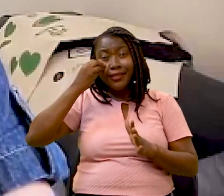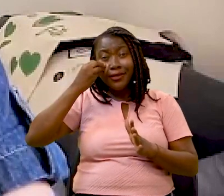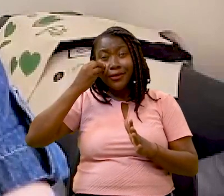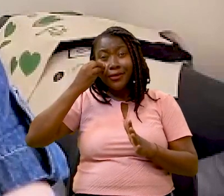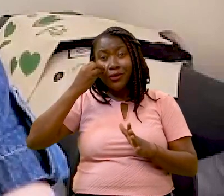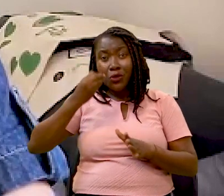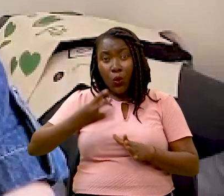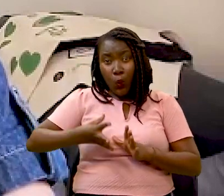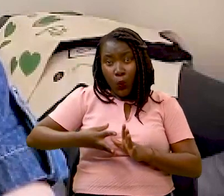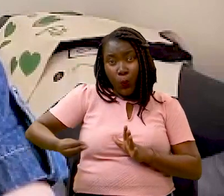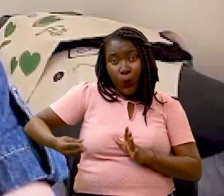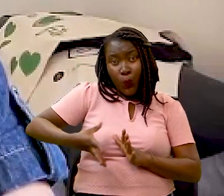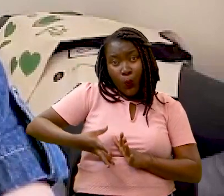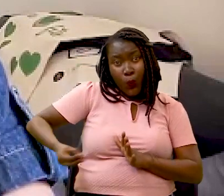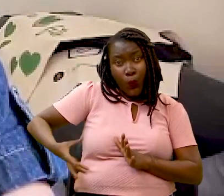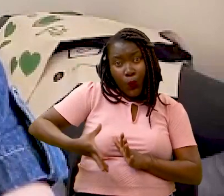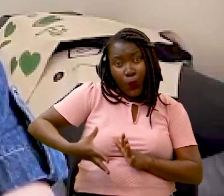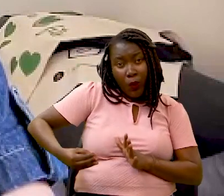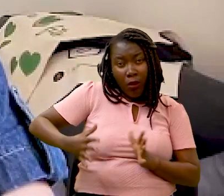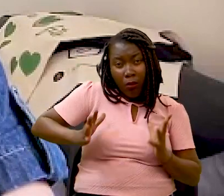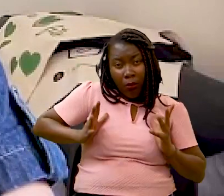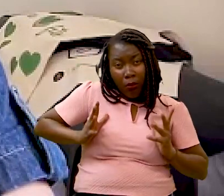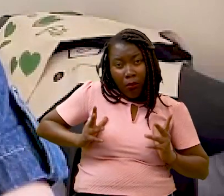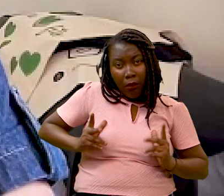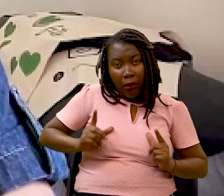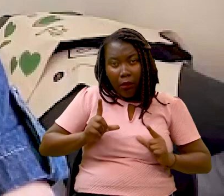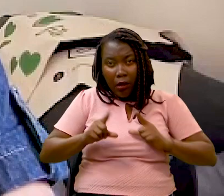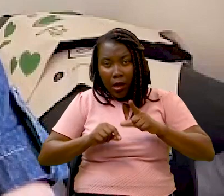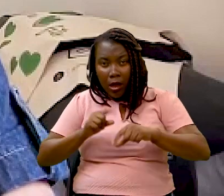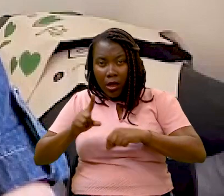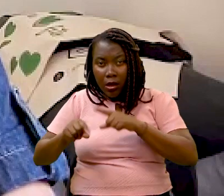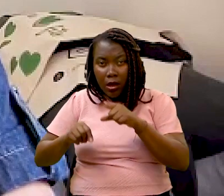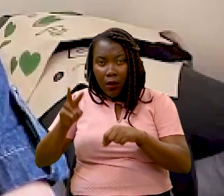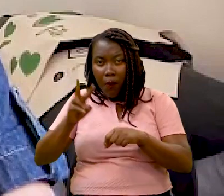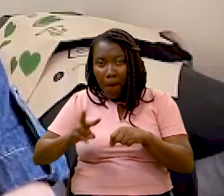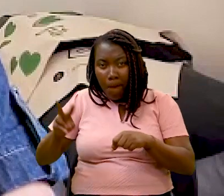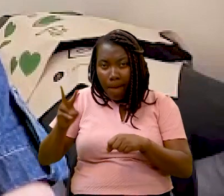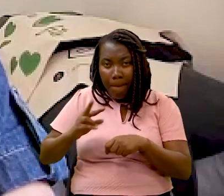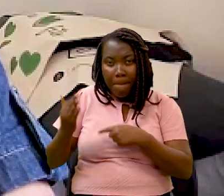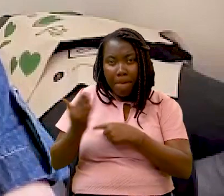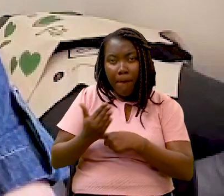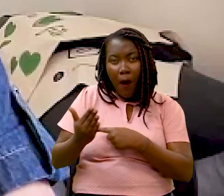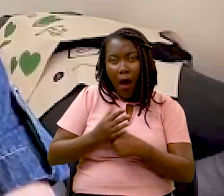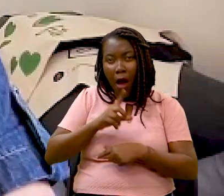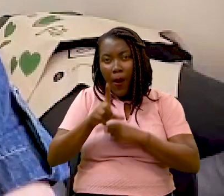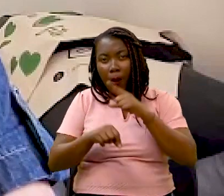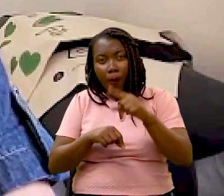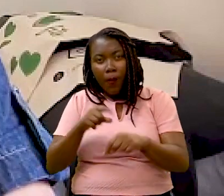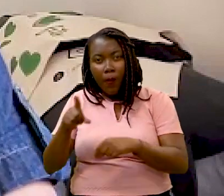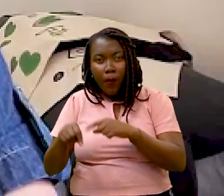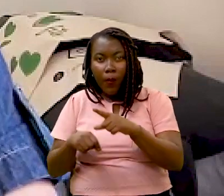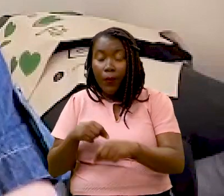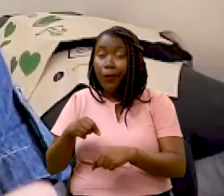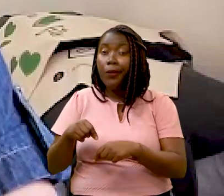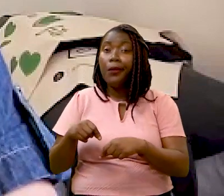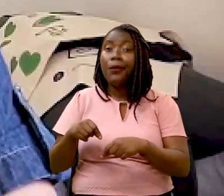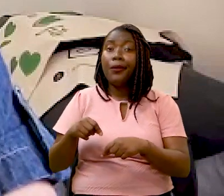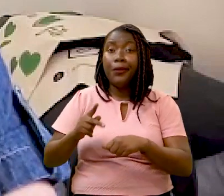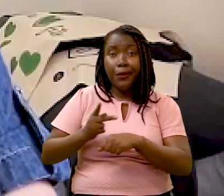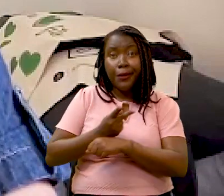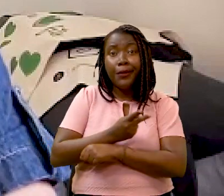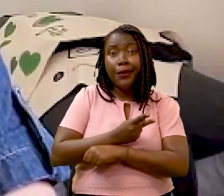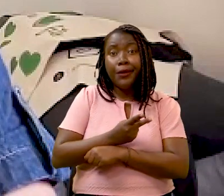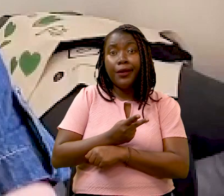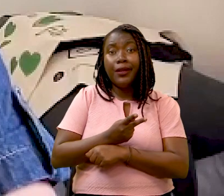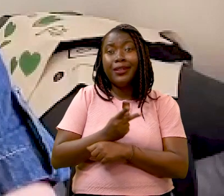a filtragem e a seleção de nutrientes e também de metabólitos, né,